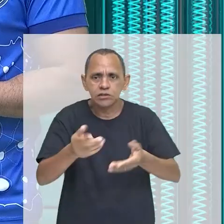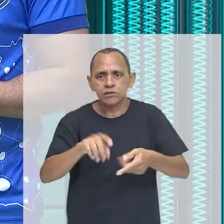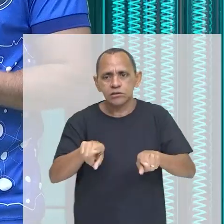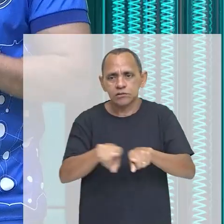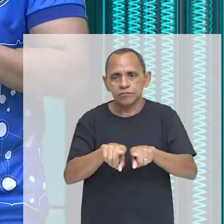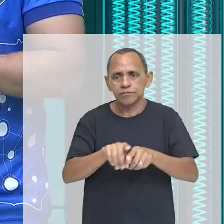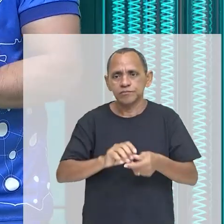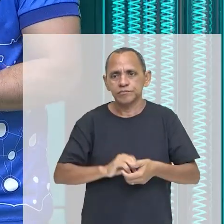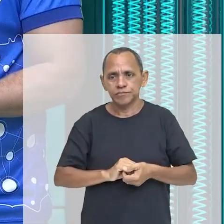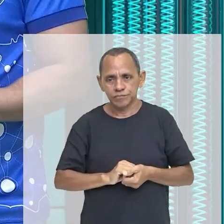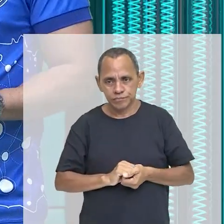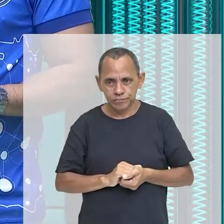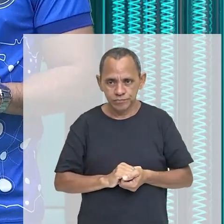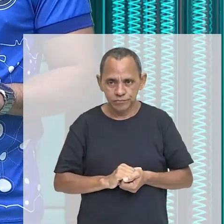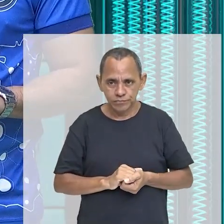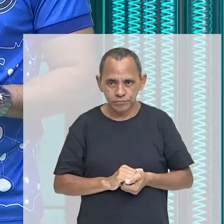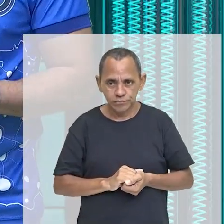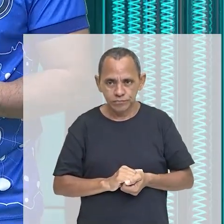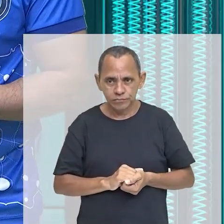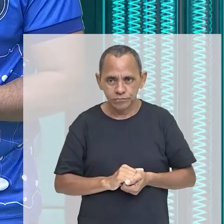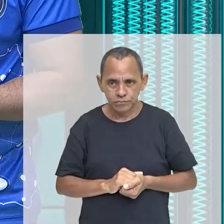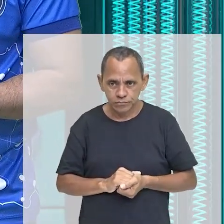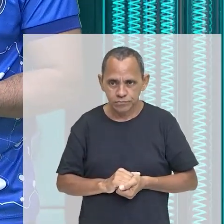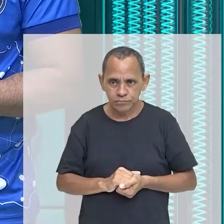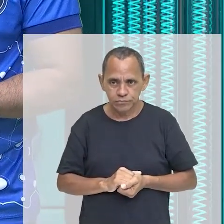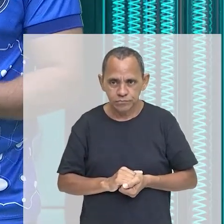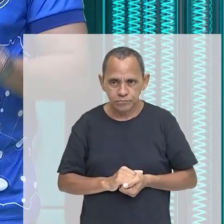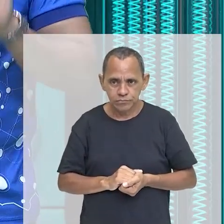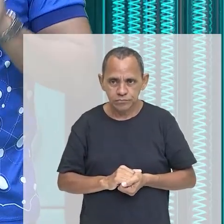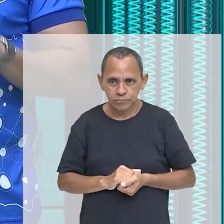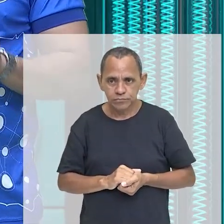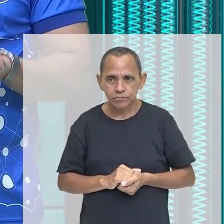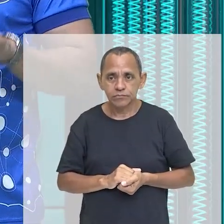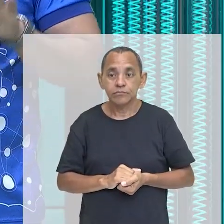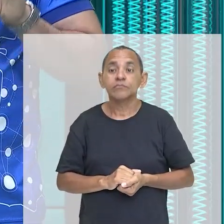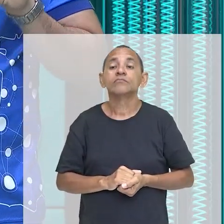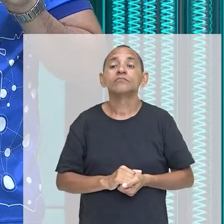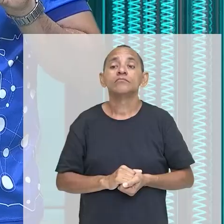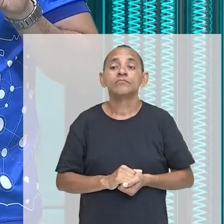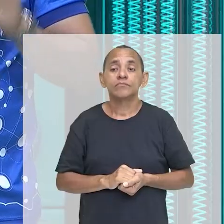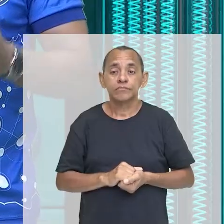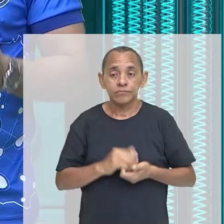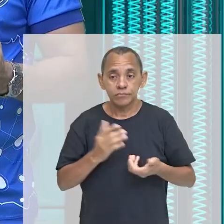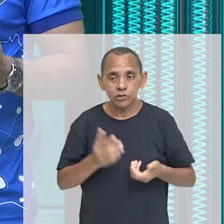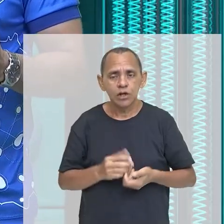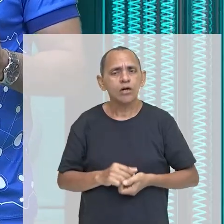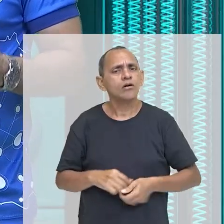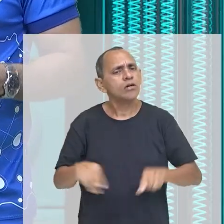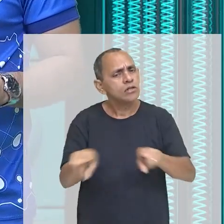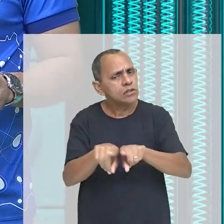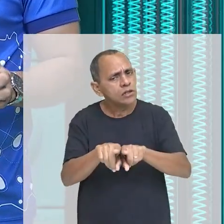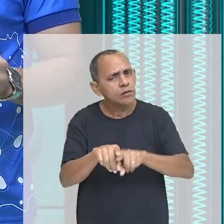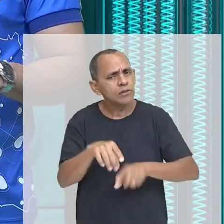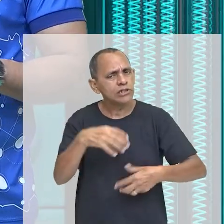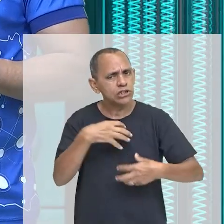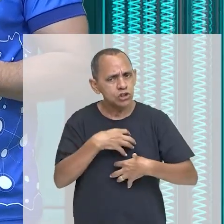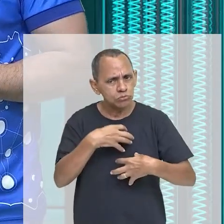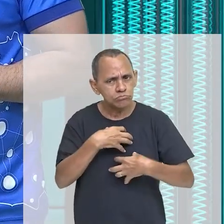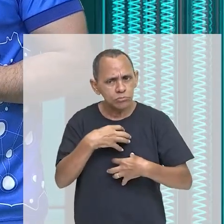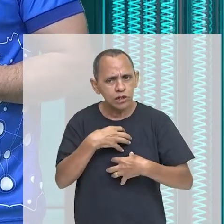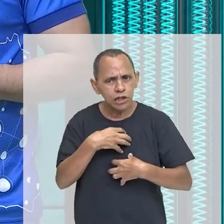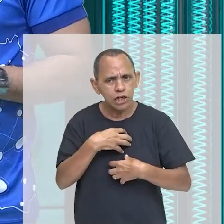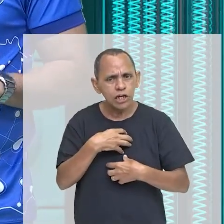linguagem corporal, que é uma linguagem não verbal, fala muito pela gente. Bem, aqui eu falei de sentimento, de sensações, né? Quando